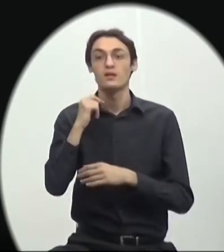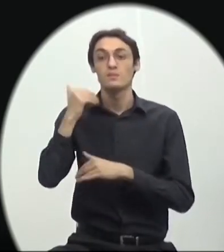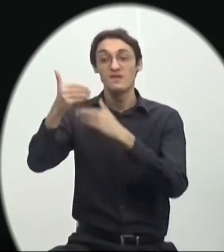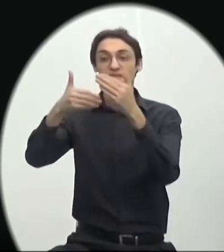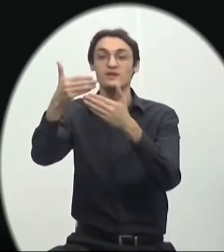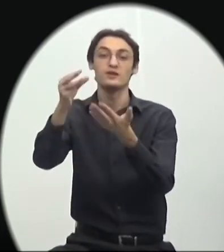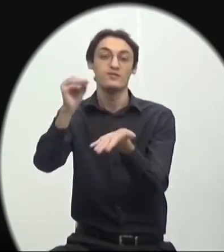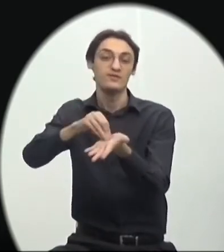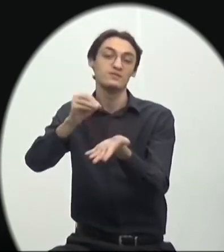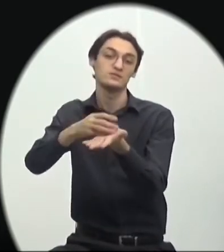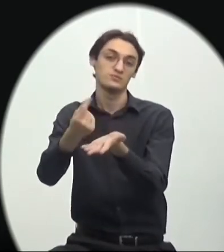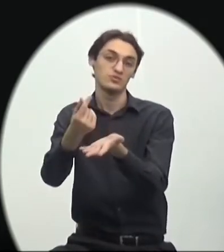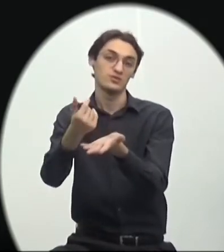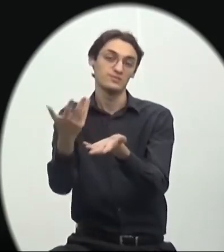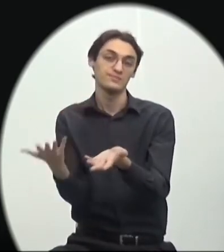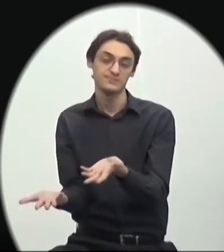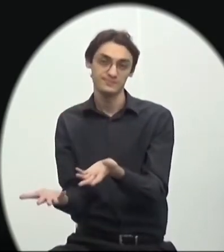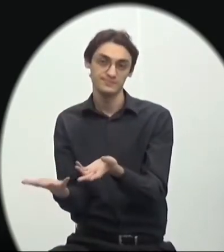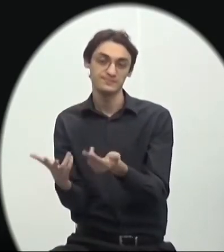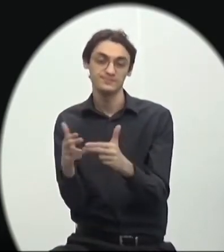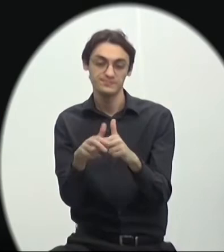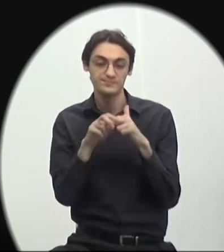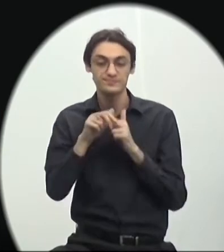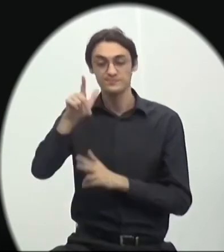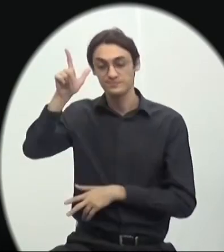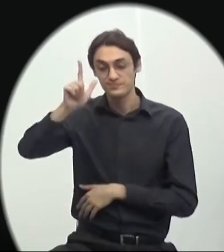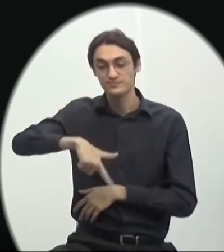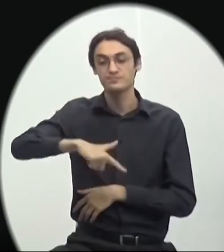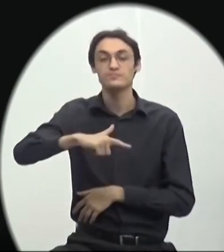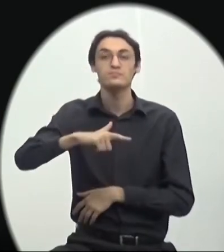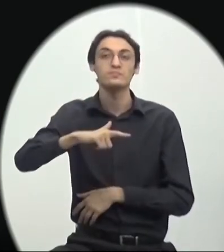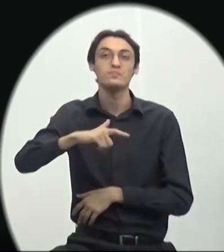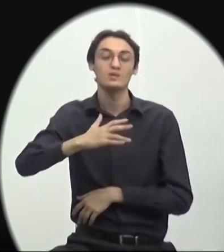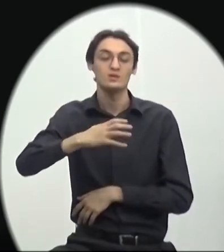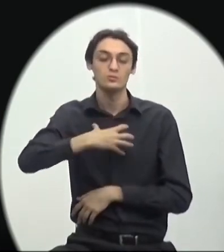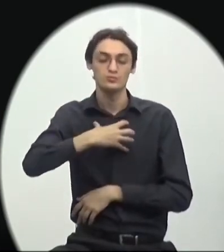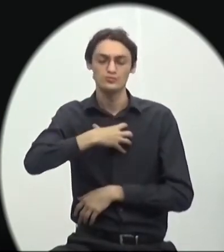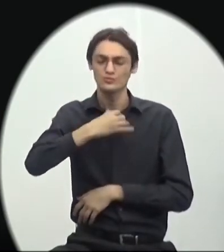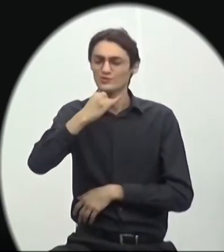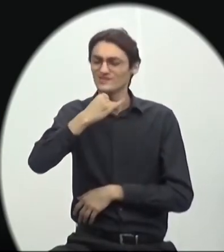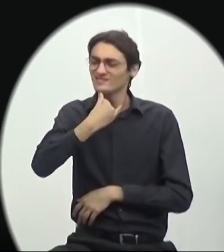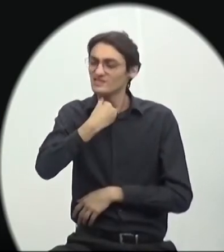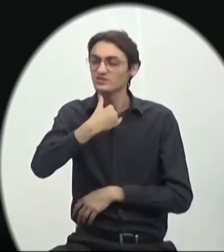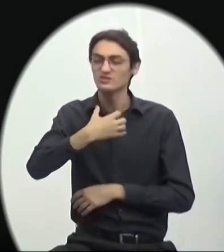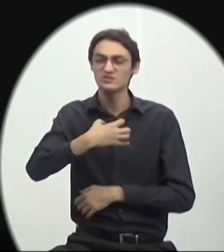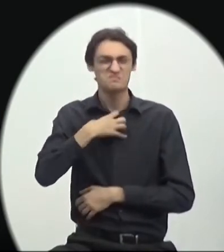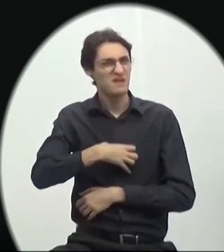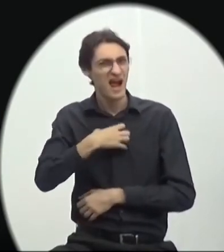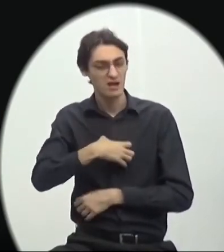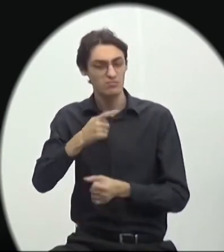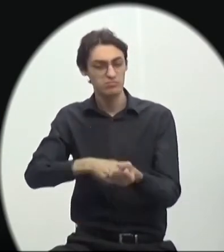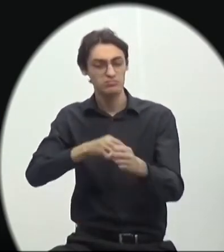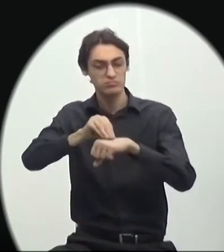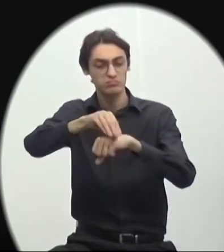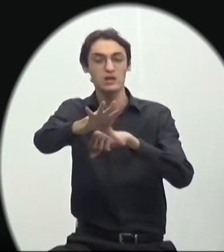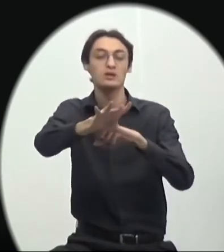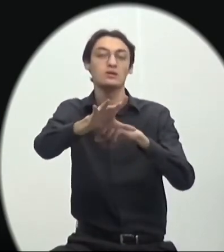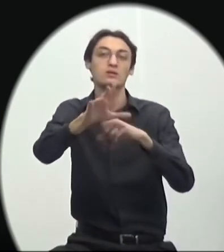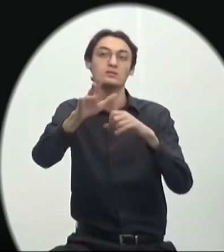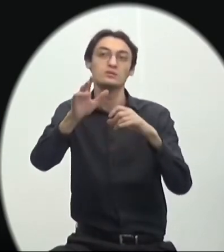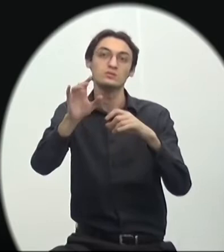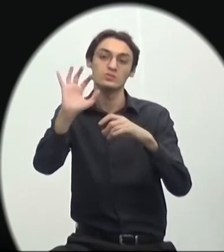falta. Então, é mais uma vez a minha tristeza, minha indignação com